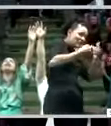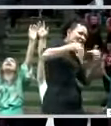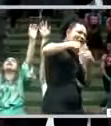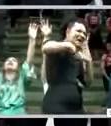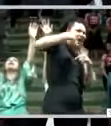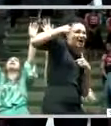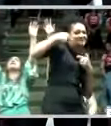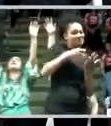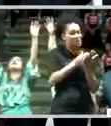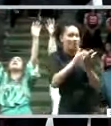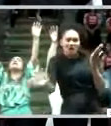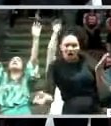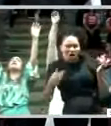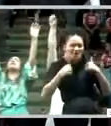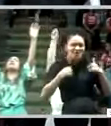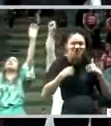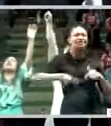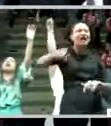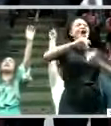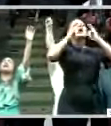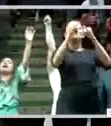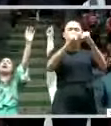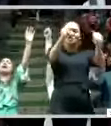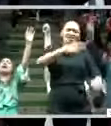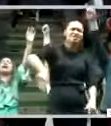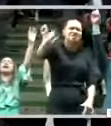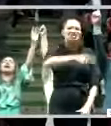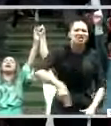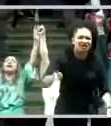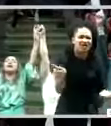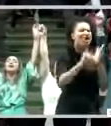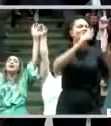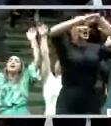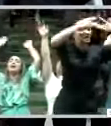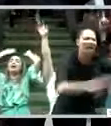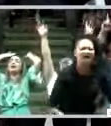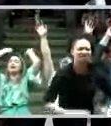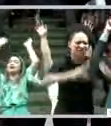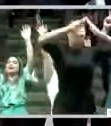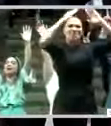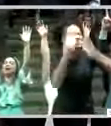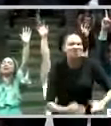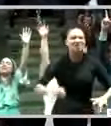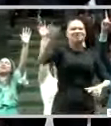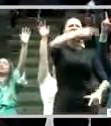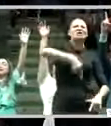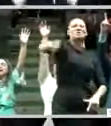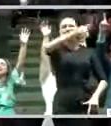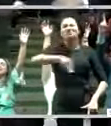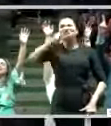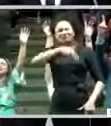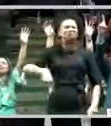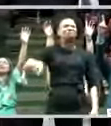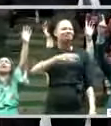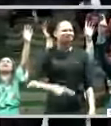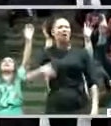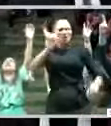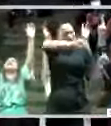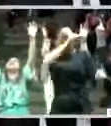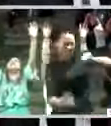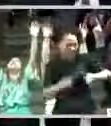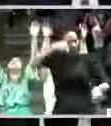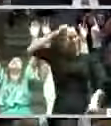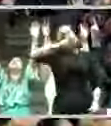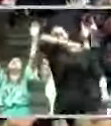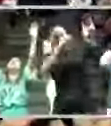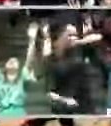estava fora do radar. Diga para ele que a casa dele caiu. Entre 0 a 20, o boi ainda tropeça, o